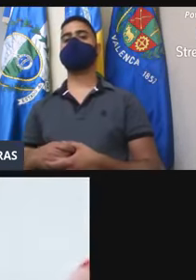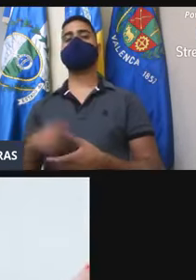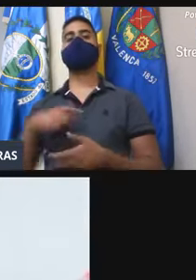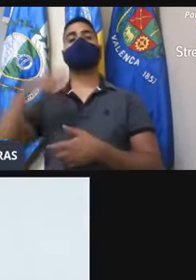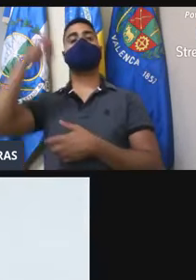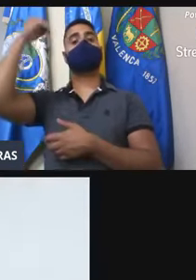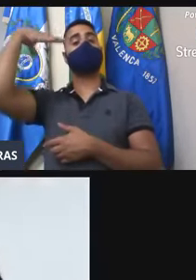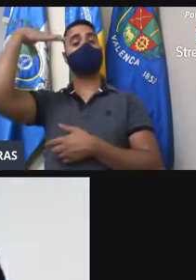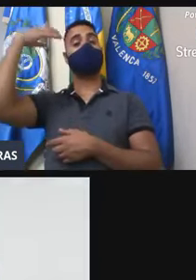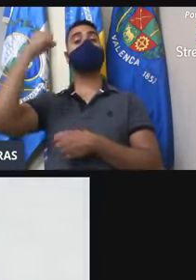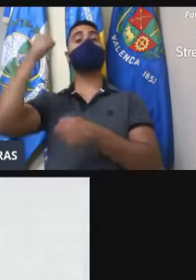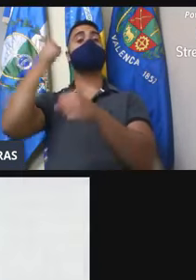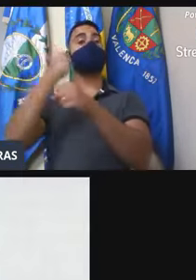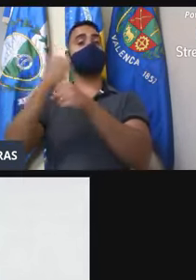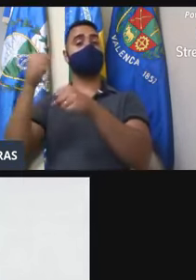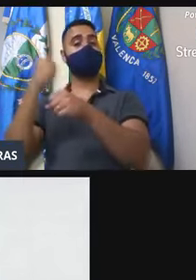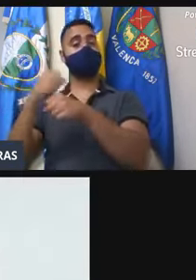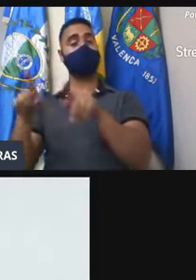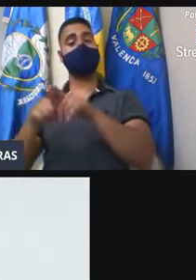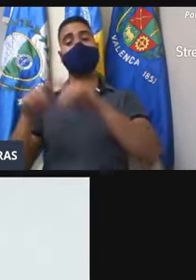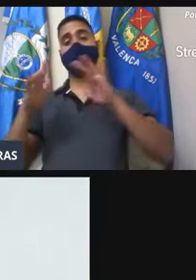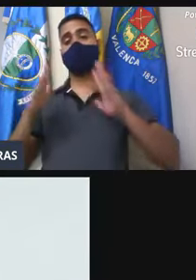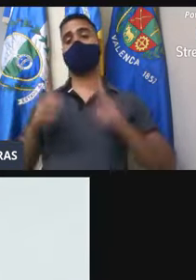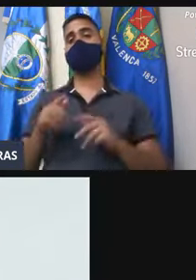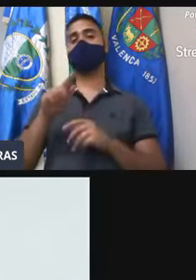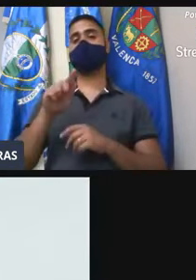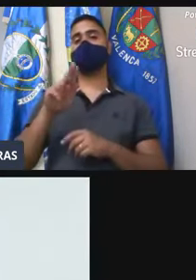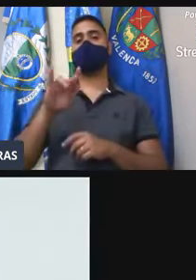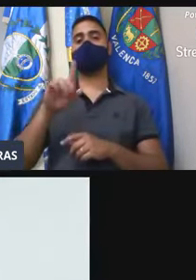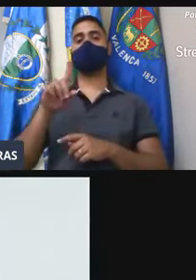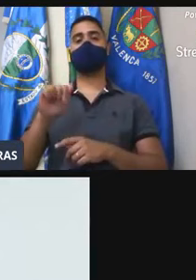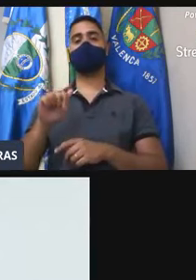a reforma do canteiro, a limpeza ali no Beco dos Guidas.